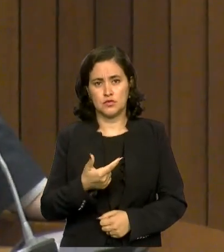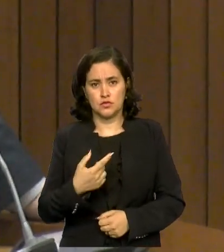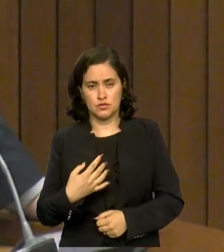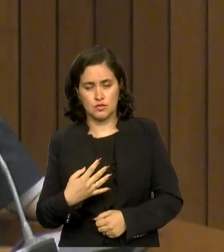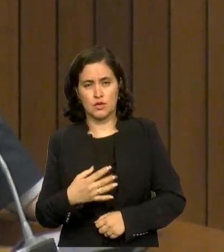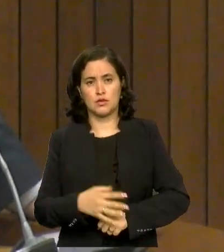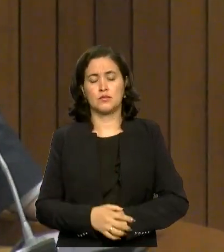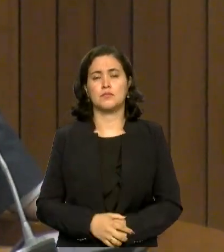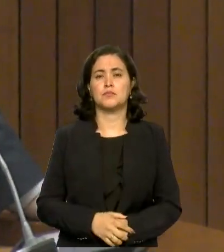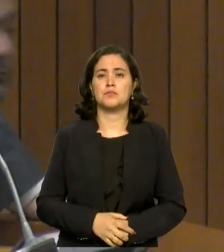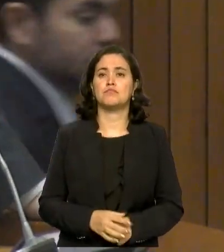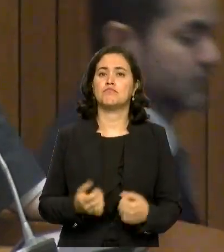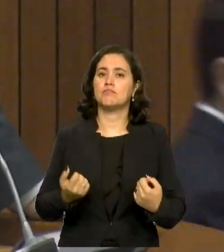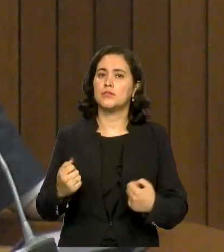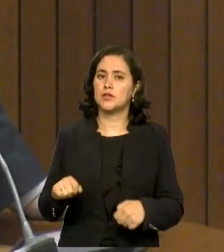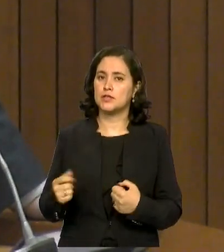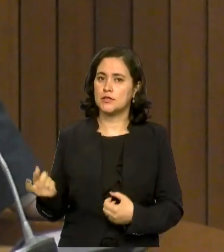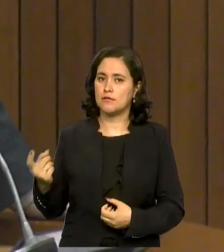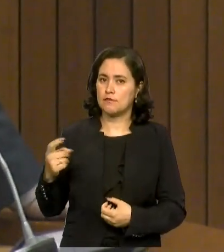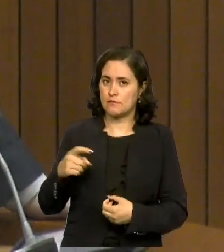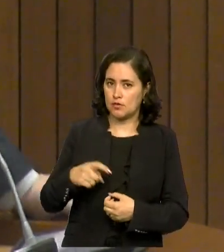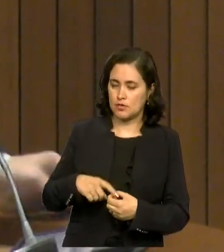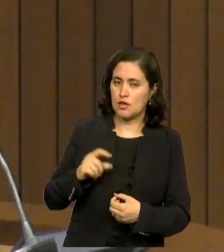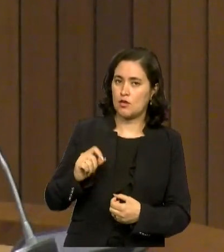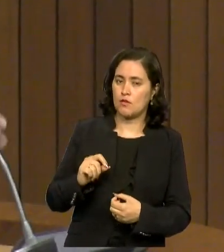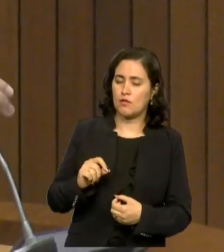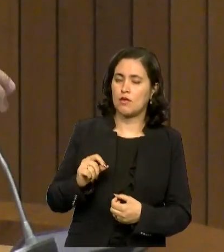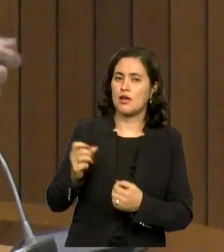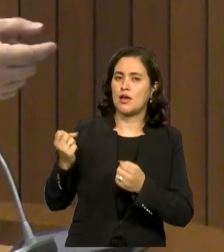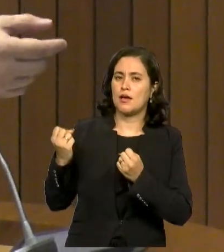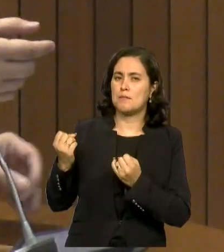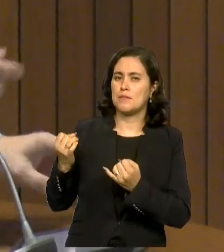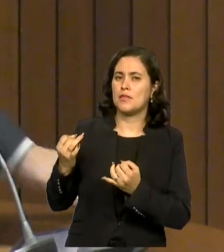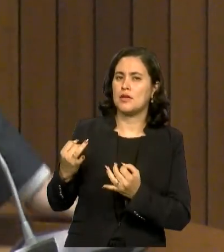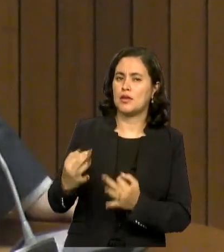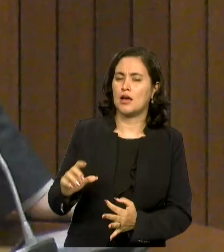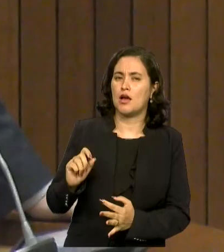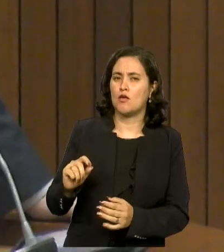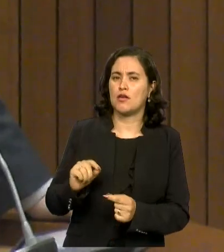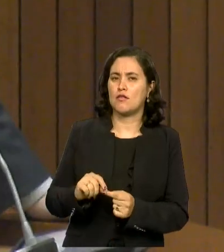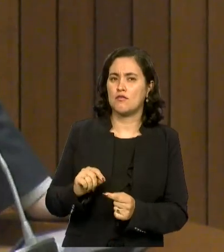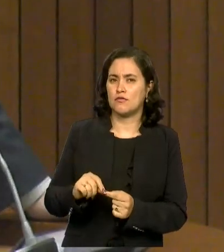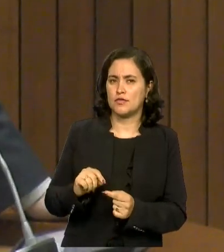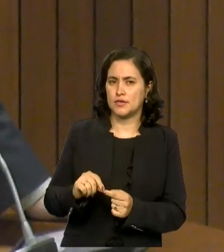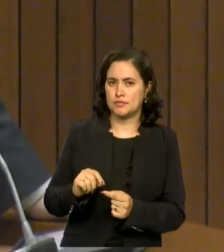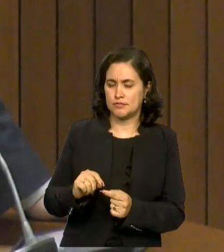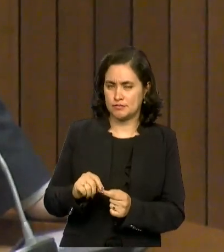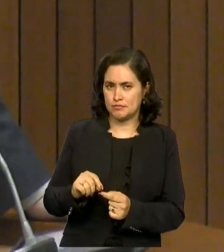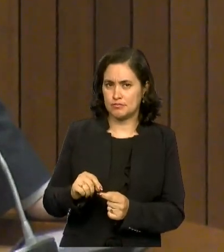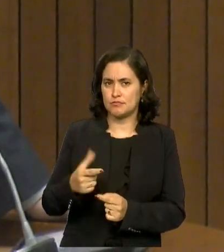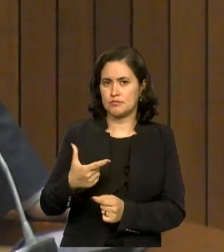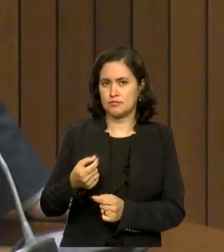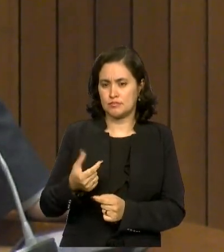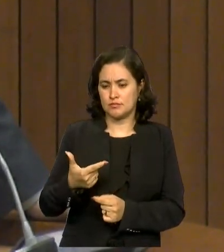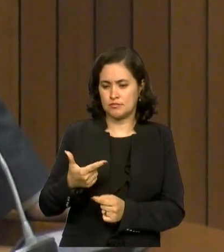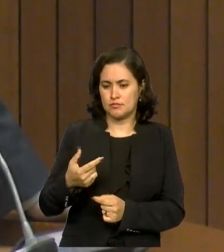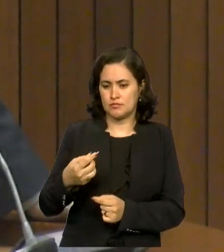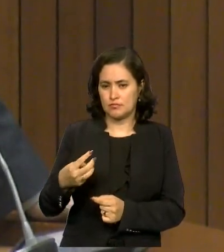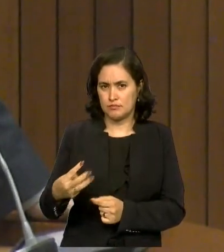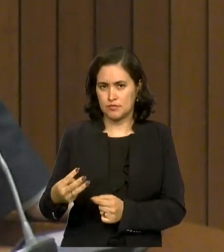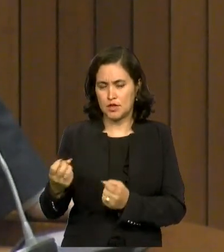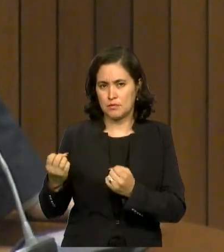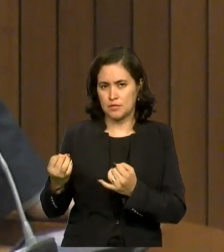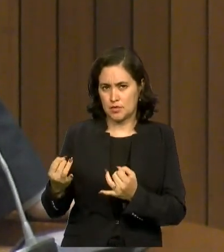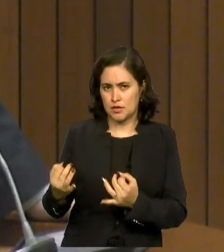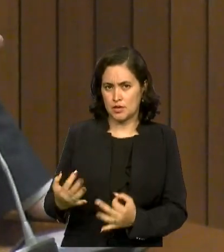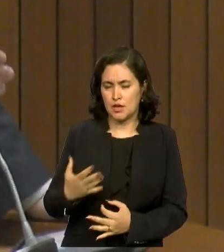história, e nós tivemos a oportunidade na sexta-feira de eu falar de um pequeno capítulo dessa minha página, da minha